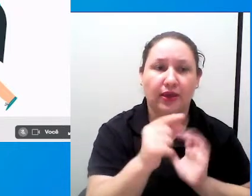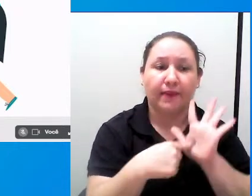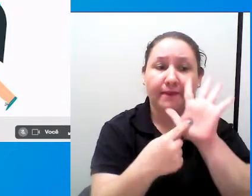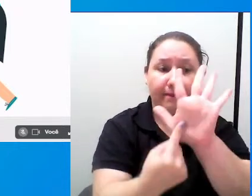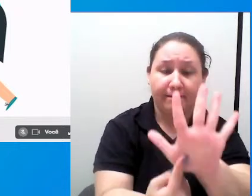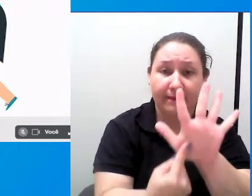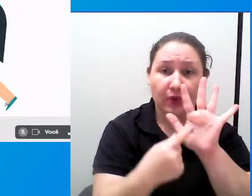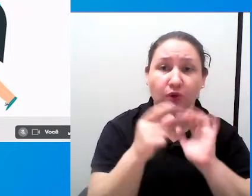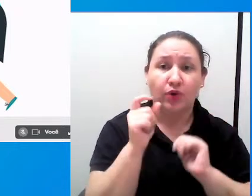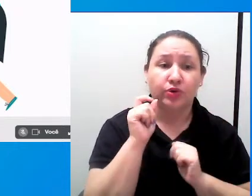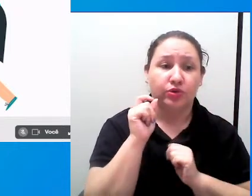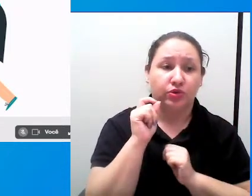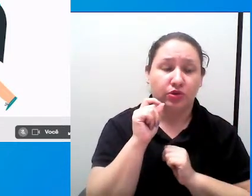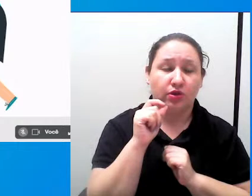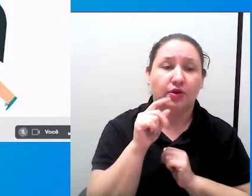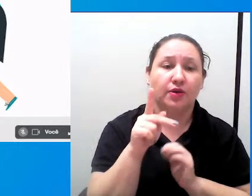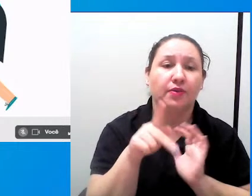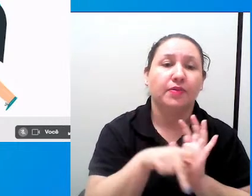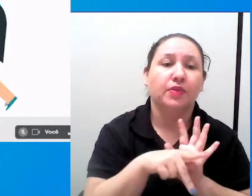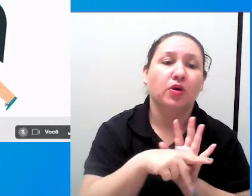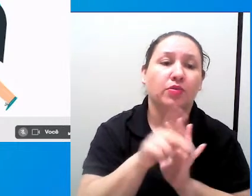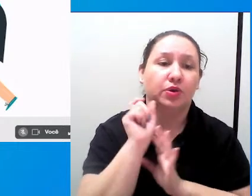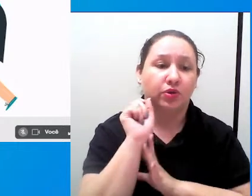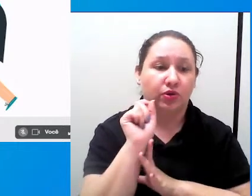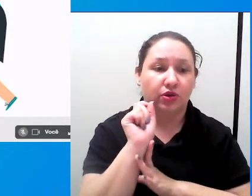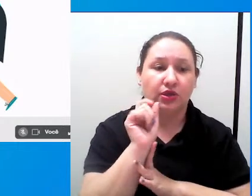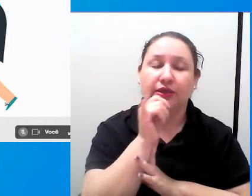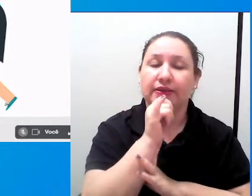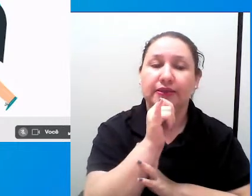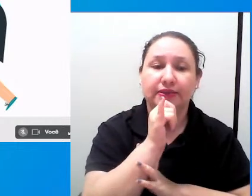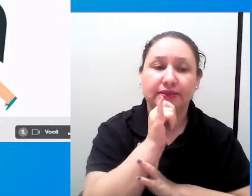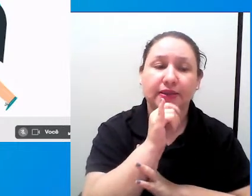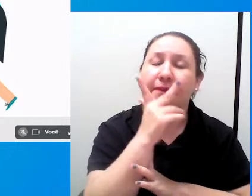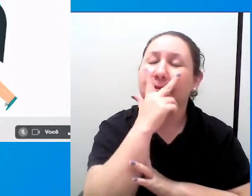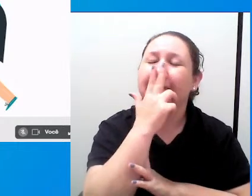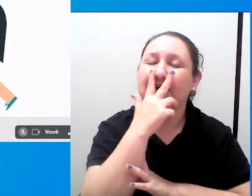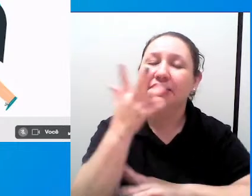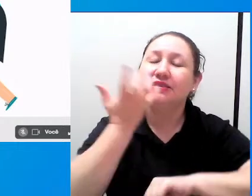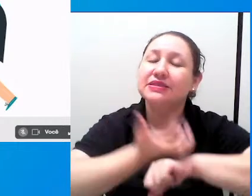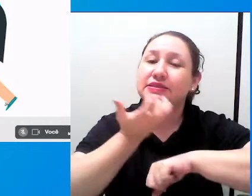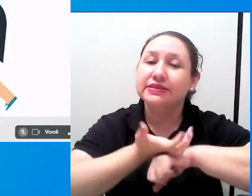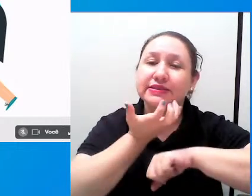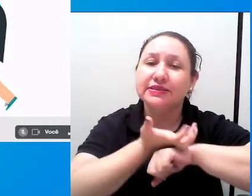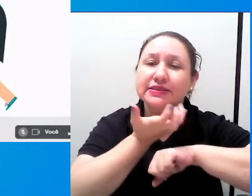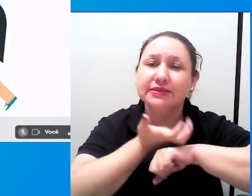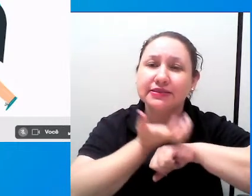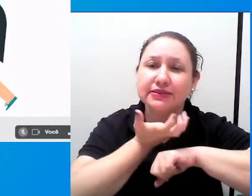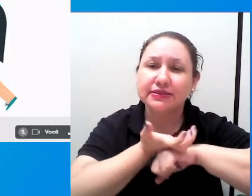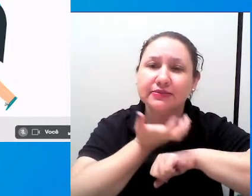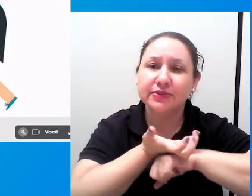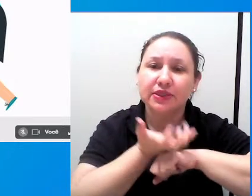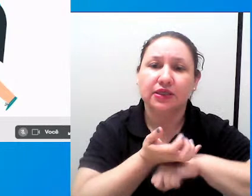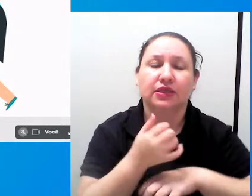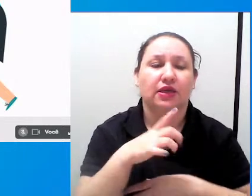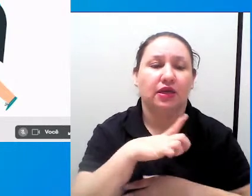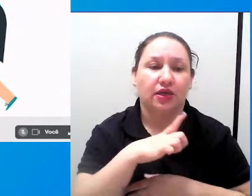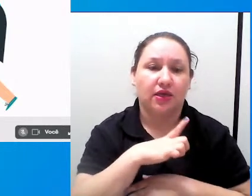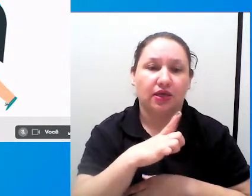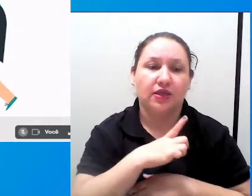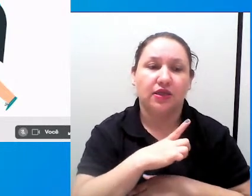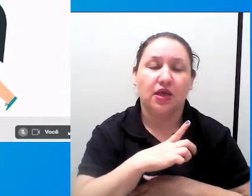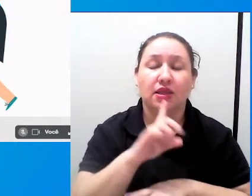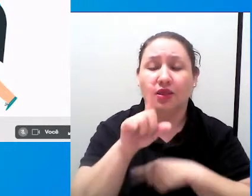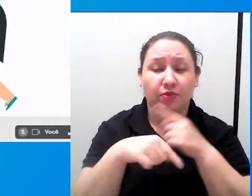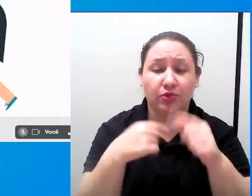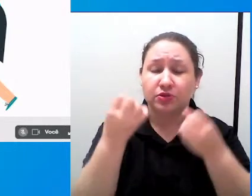na nossa grade curricular como uma espécie de disciplina. E disciplina muito entre aspas mesmo, que eu já vou explicar para